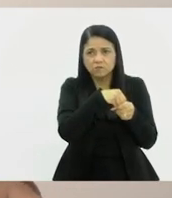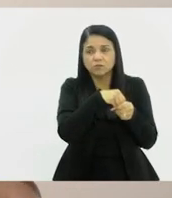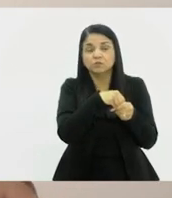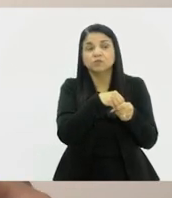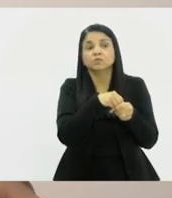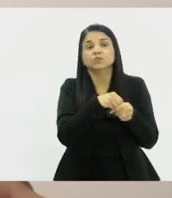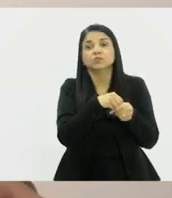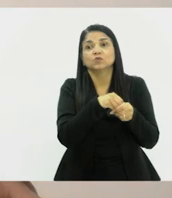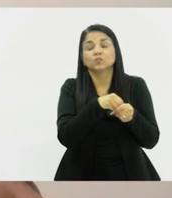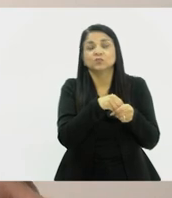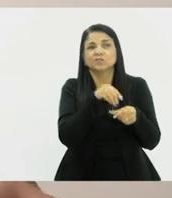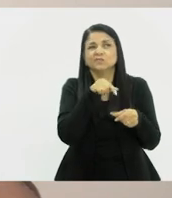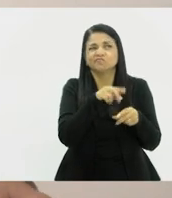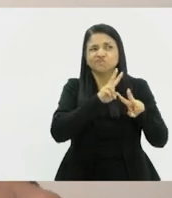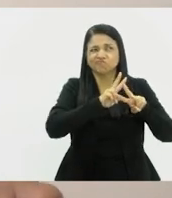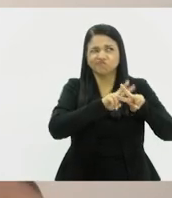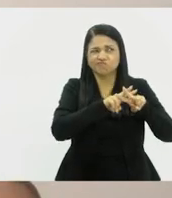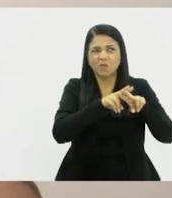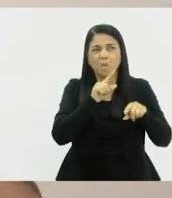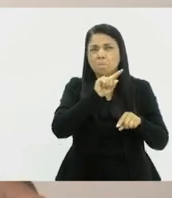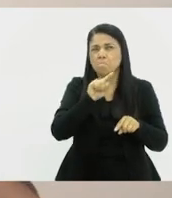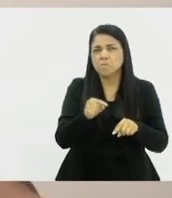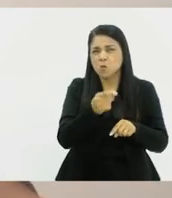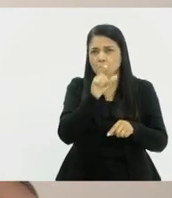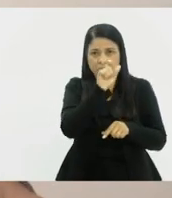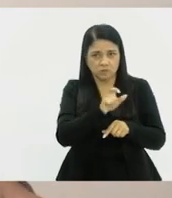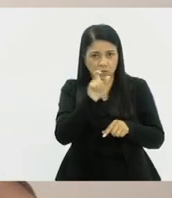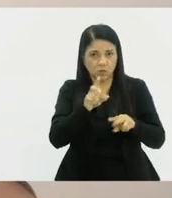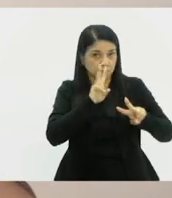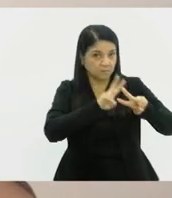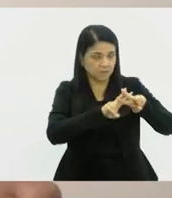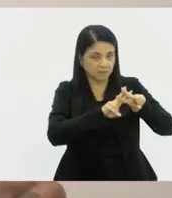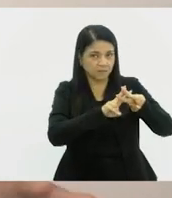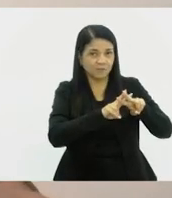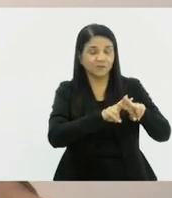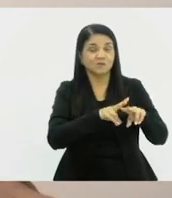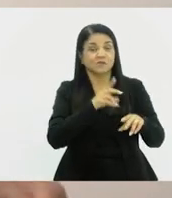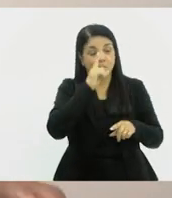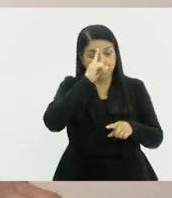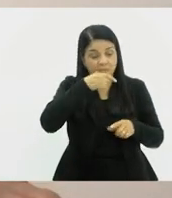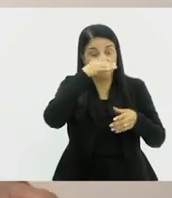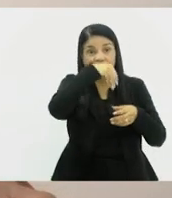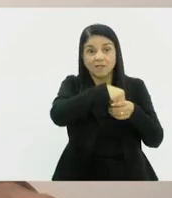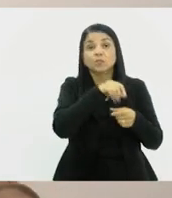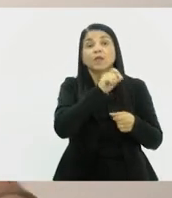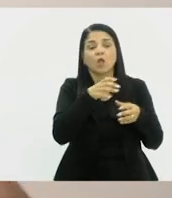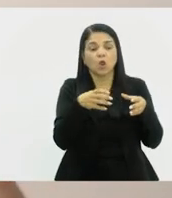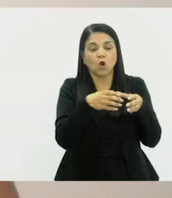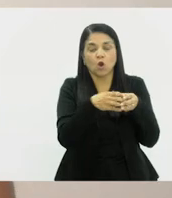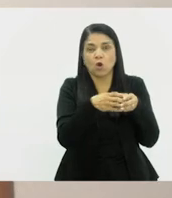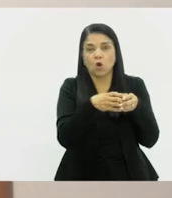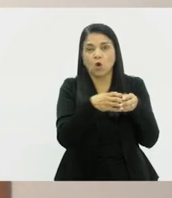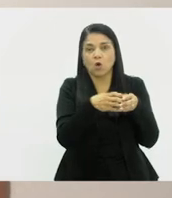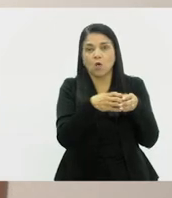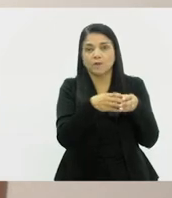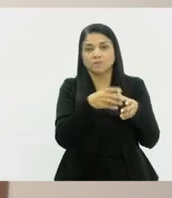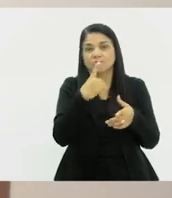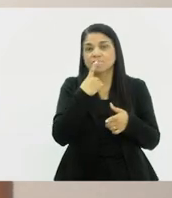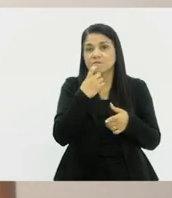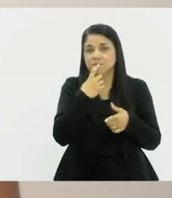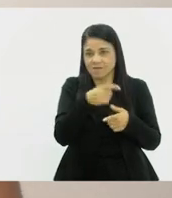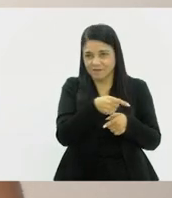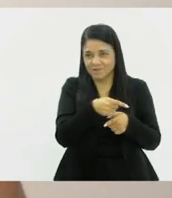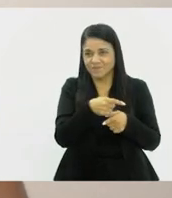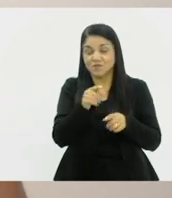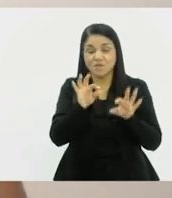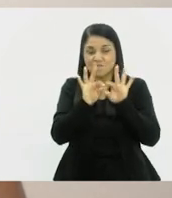Vermelho né era mais ou menos 1000 pessoas presas e muita gente estava presa por causa de de uma frase que o m falou